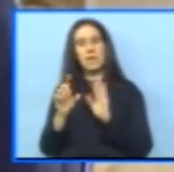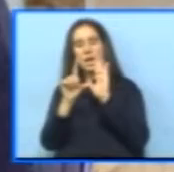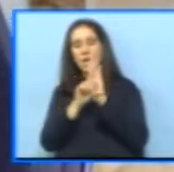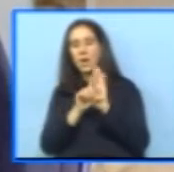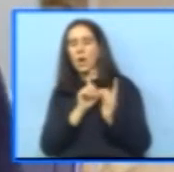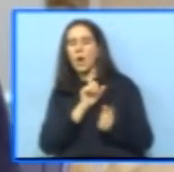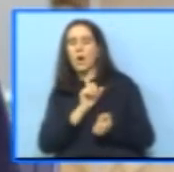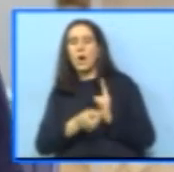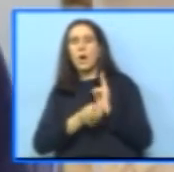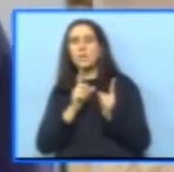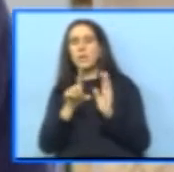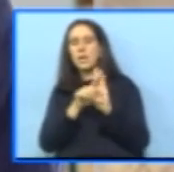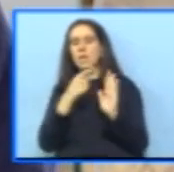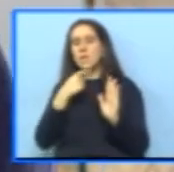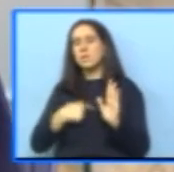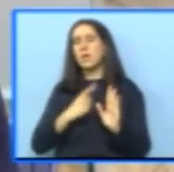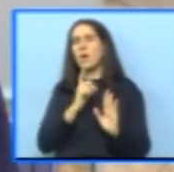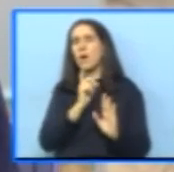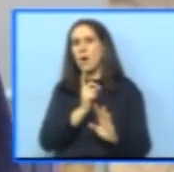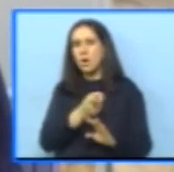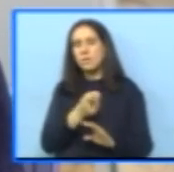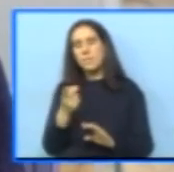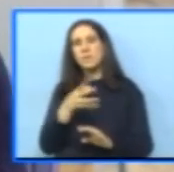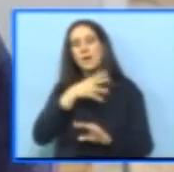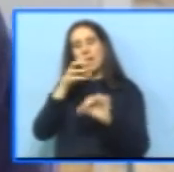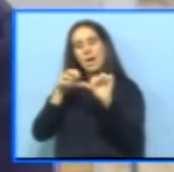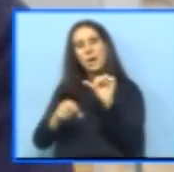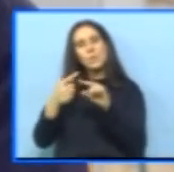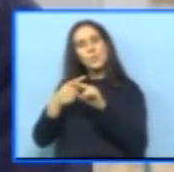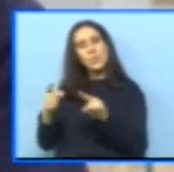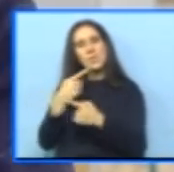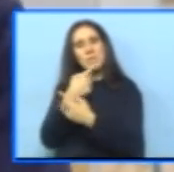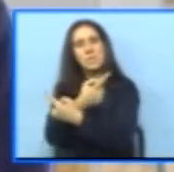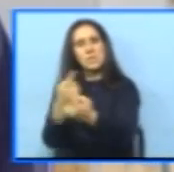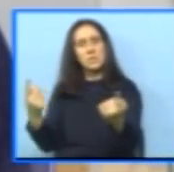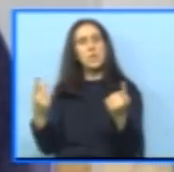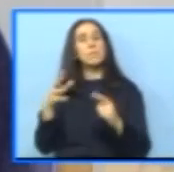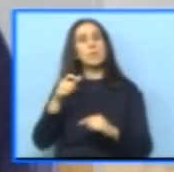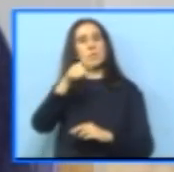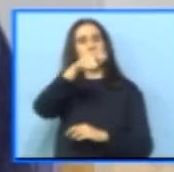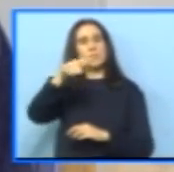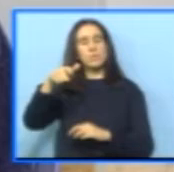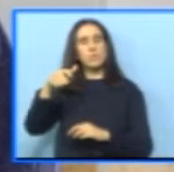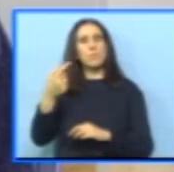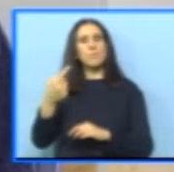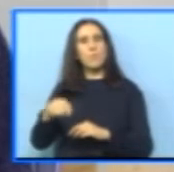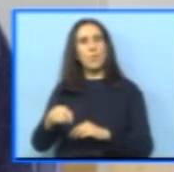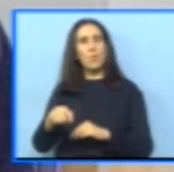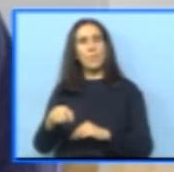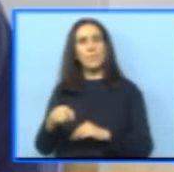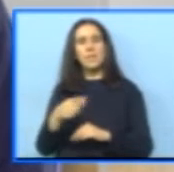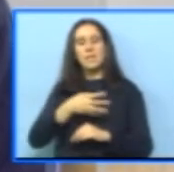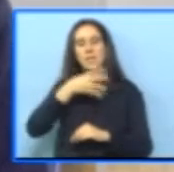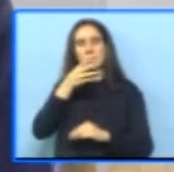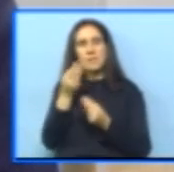ao que é que a lei quer dizer, dizendo isso com outras palavras. Porque as pessoas já estavam só centradas na maneira de